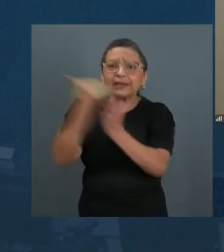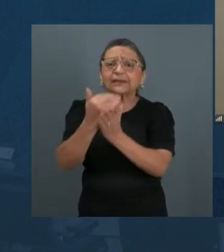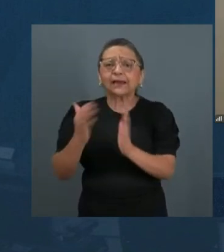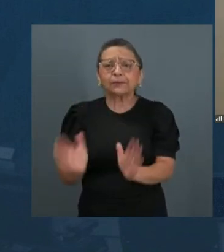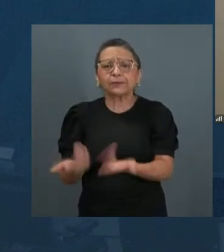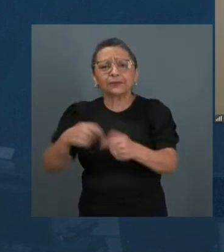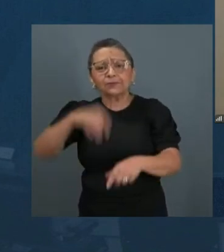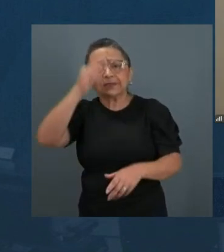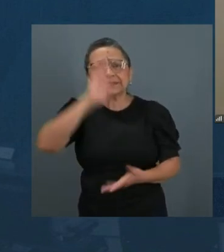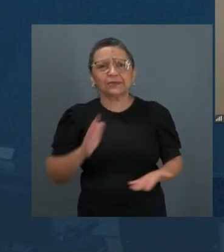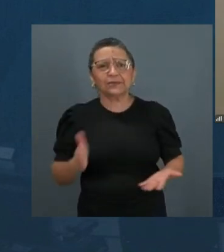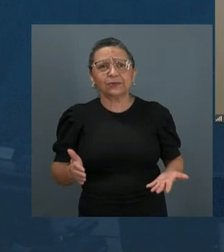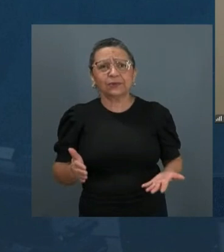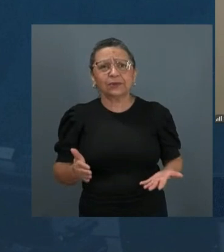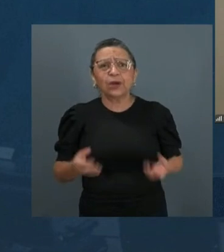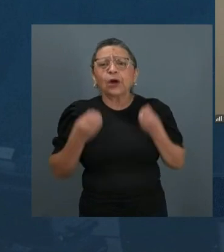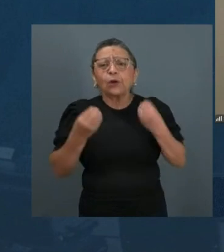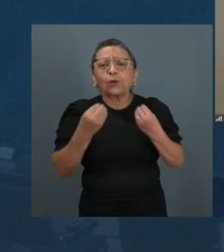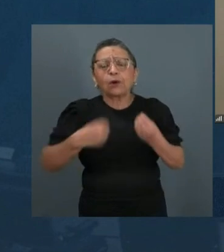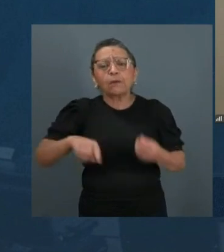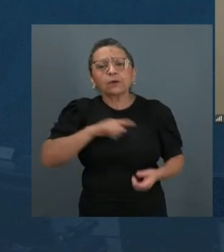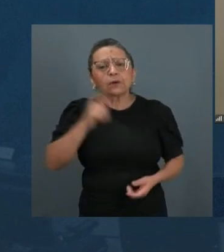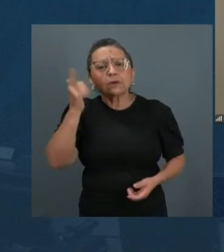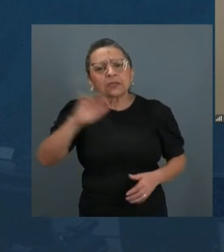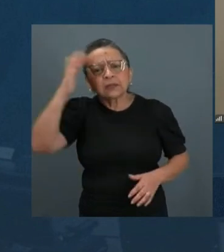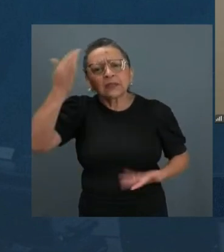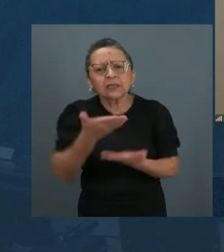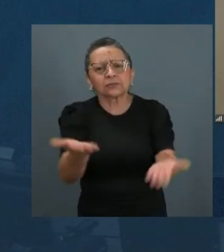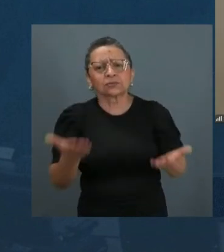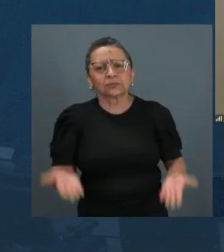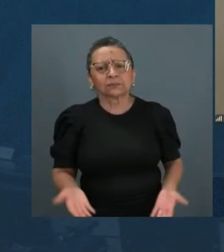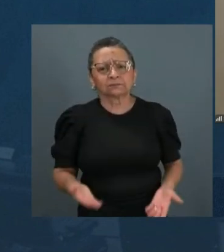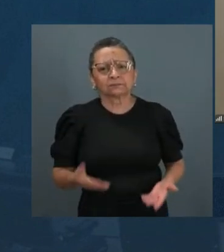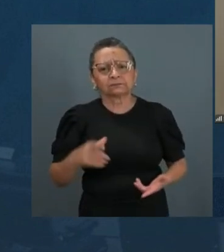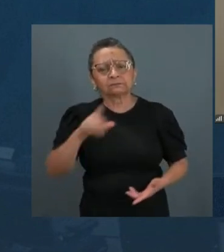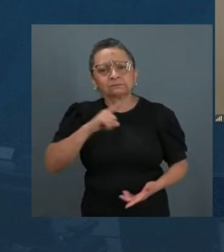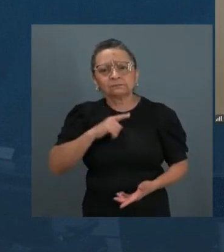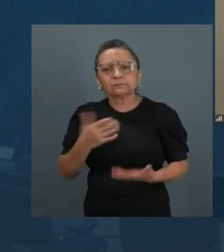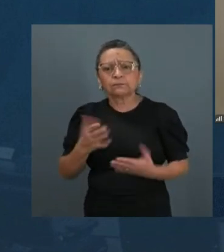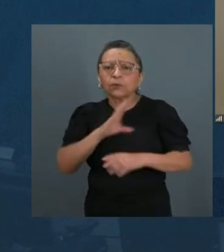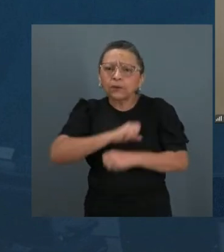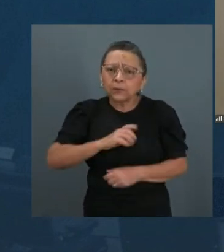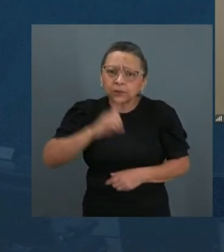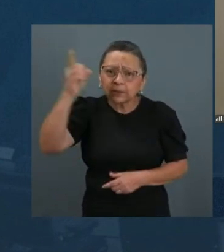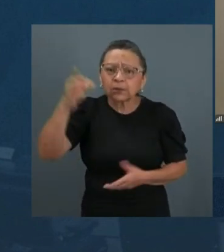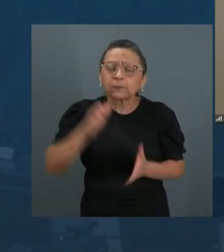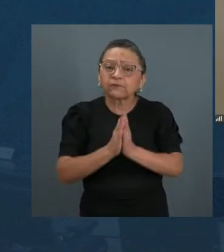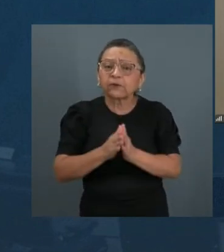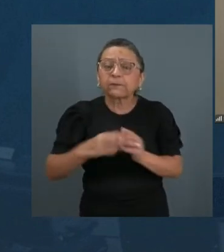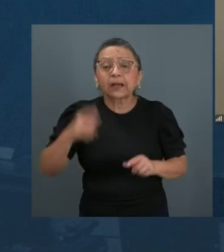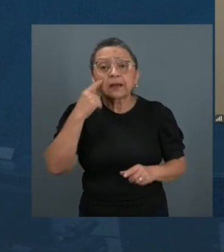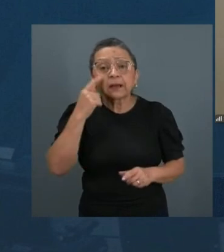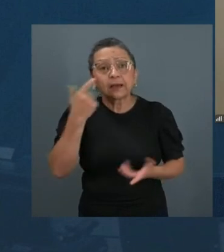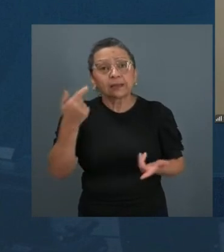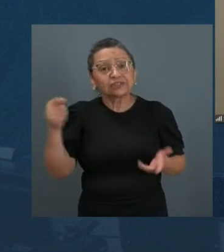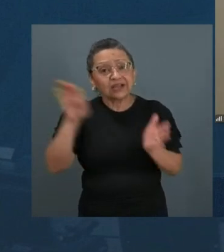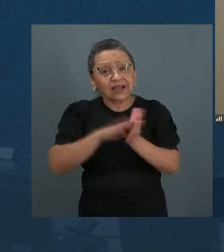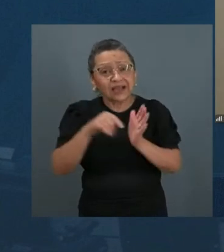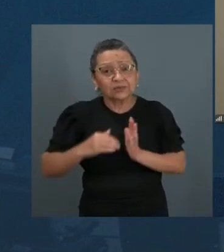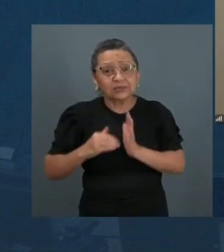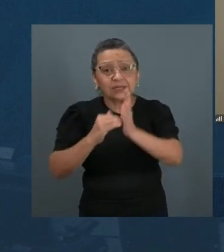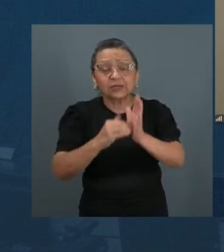no Brasil. Como é que a gente não consegue entender isso? Pelo amor de Deus, para chegar na casa